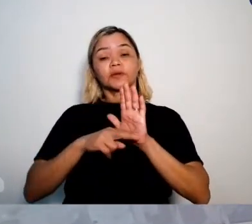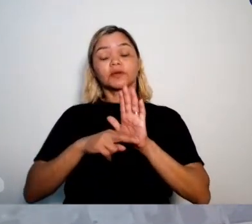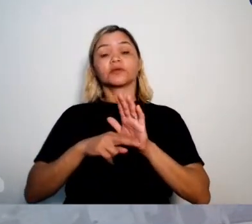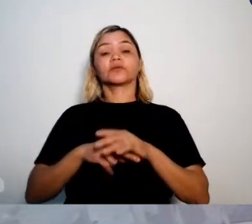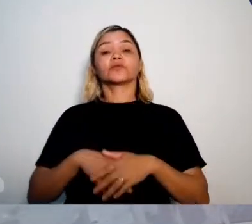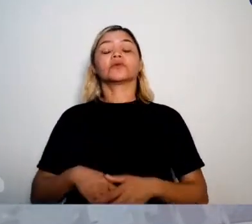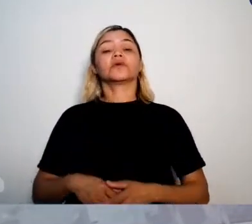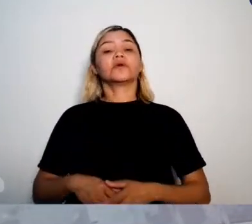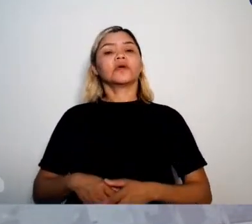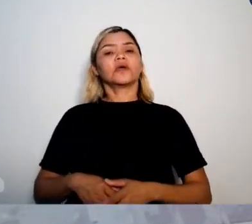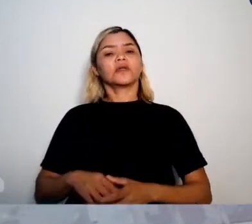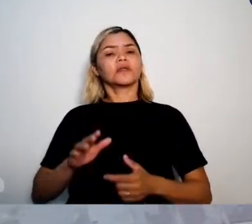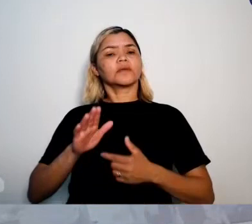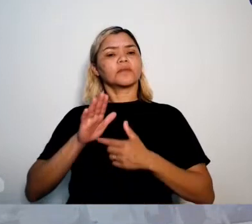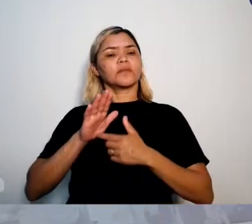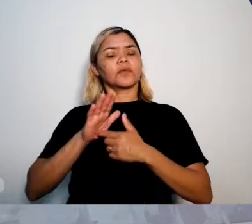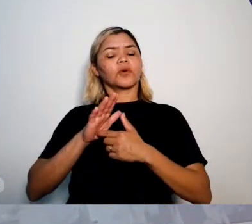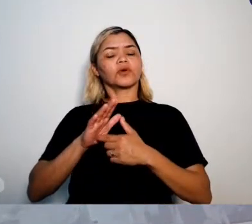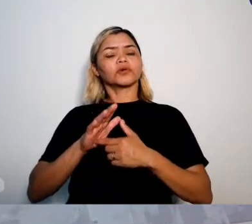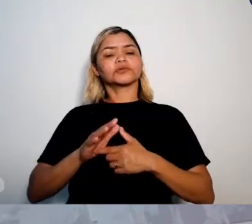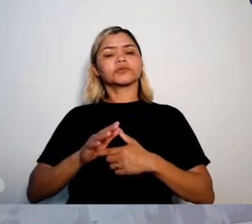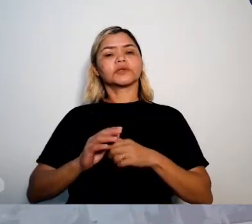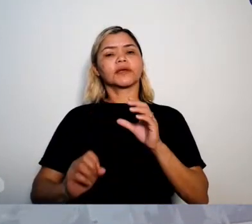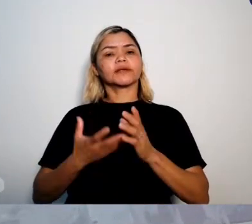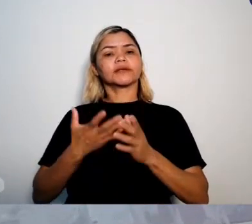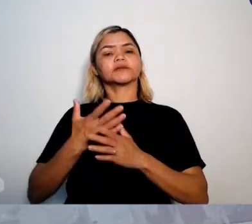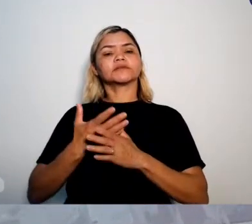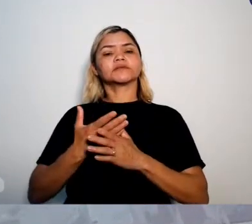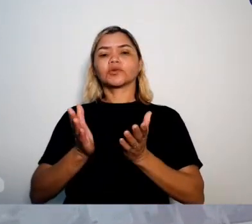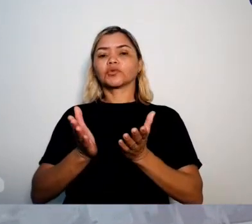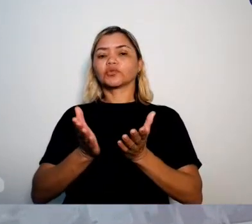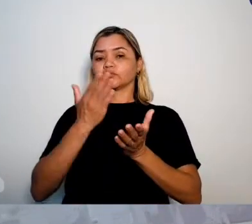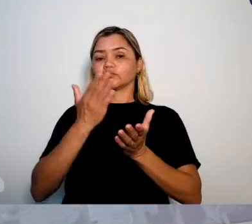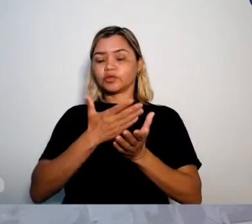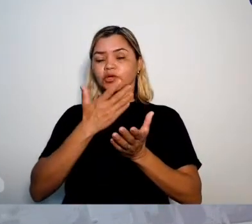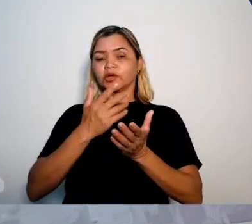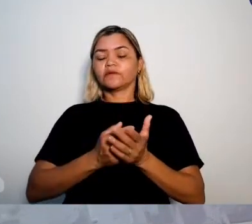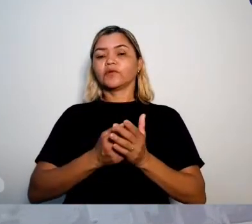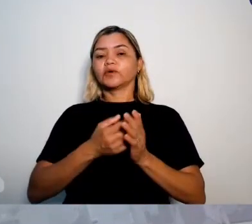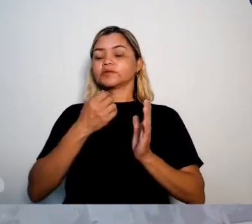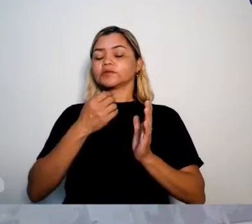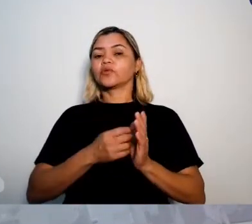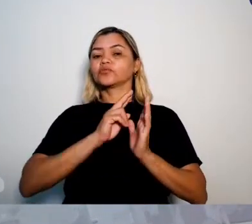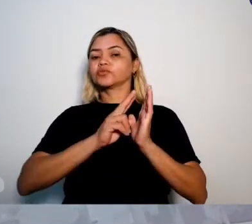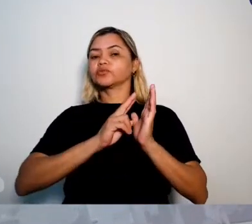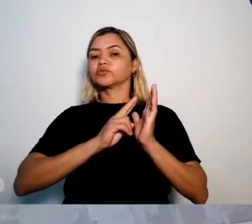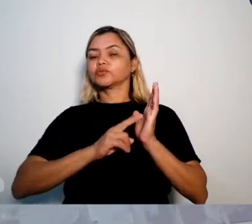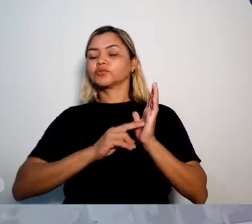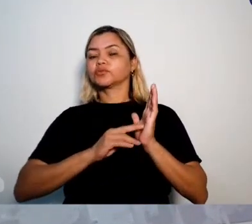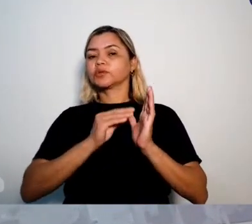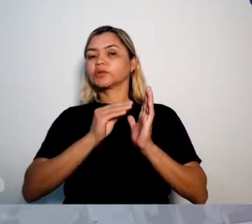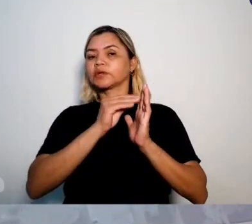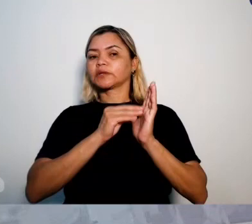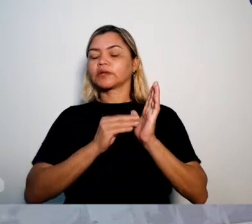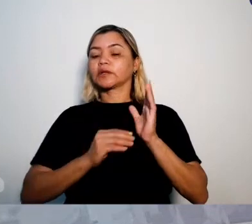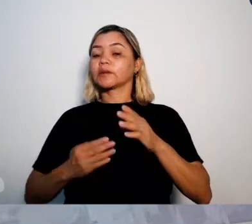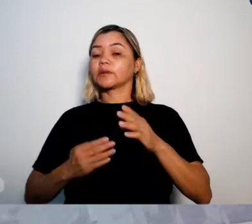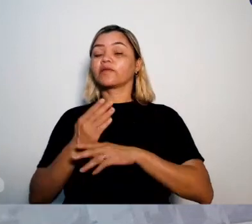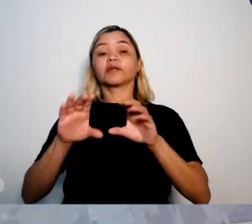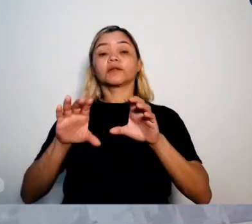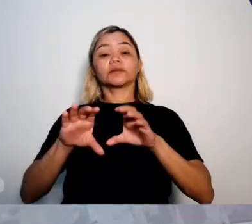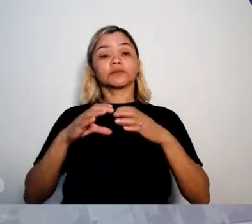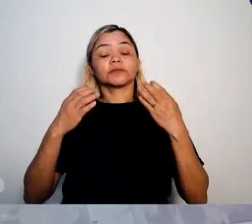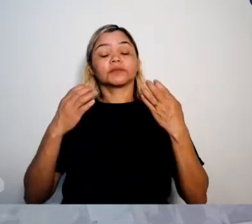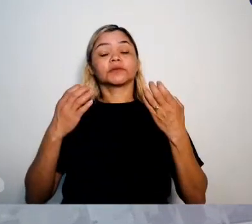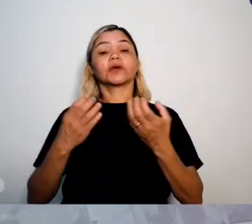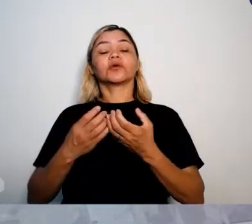implica na criação de um livro onde são registrados os precedentes que são aprovados pelo plenário. Qual é o precedente